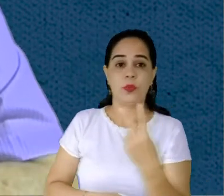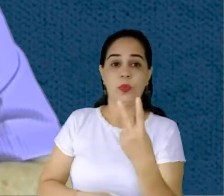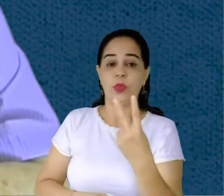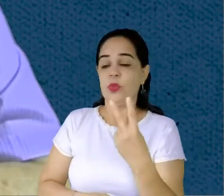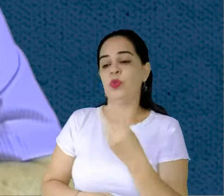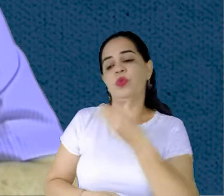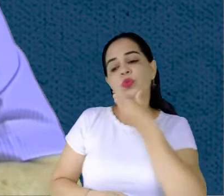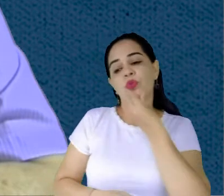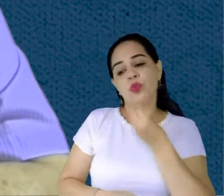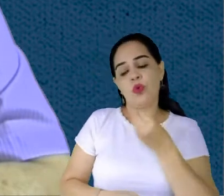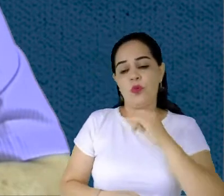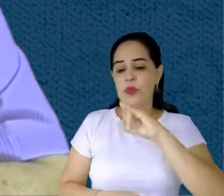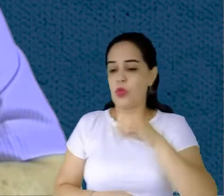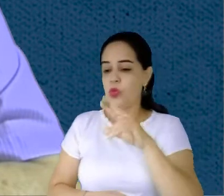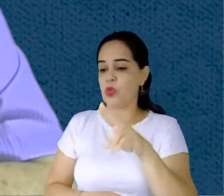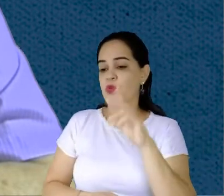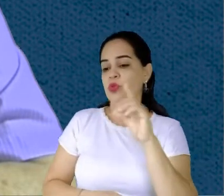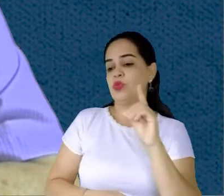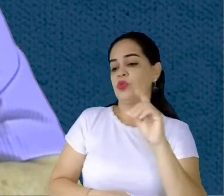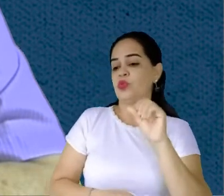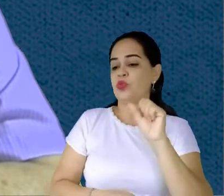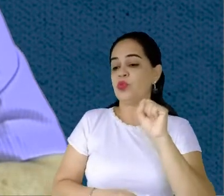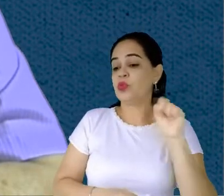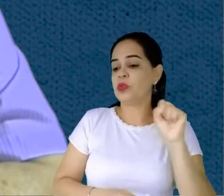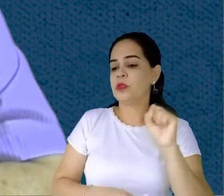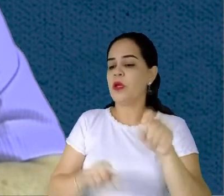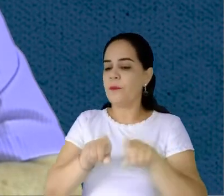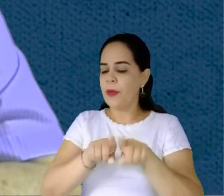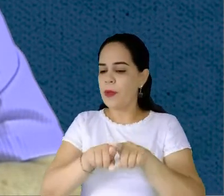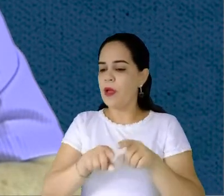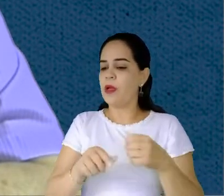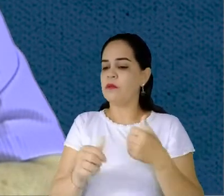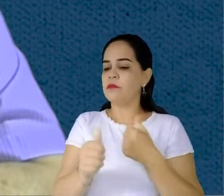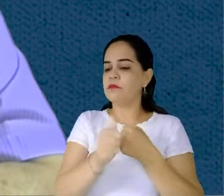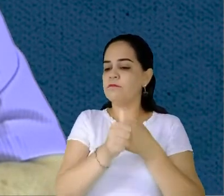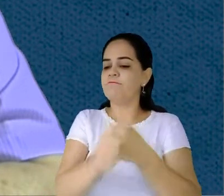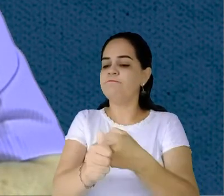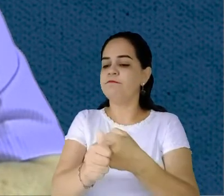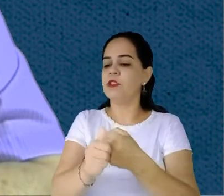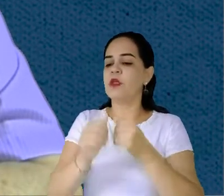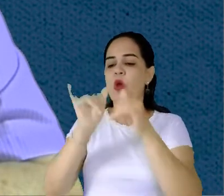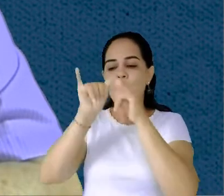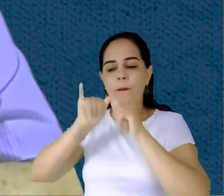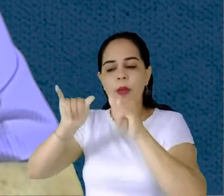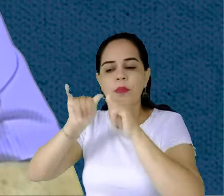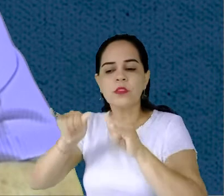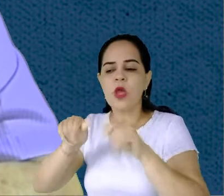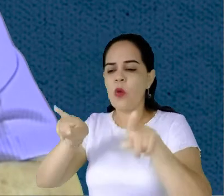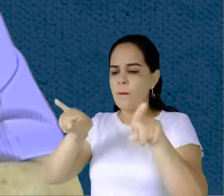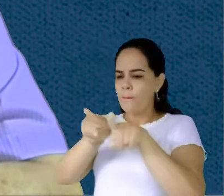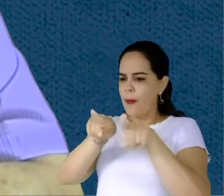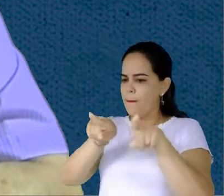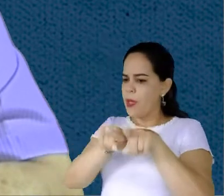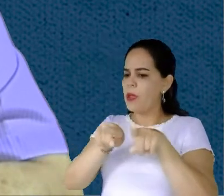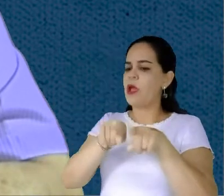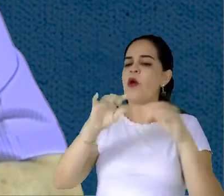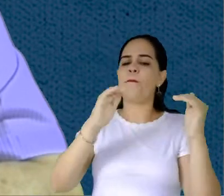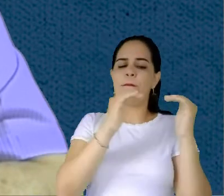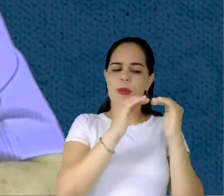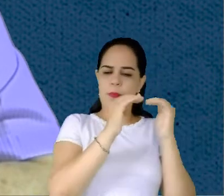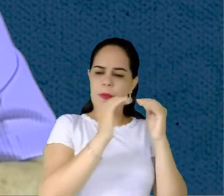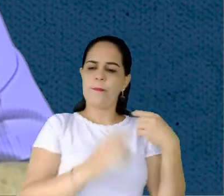Judas e Silas, que pessoalmente vos transmitirão a mesma mensagem,